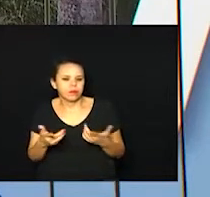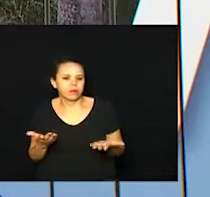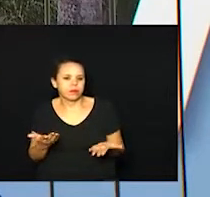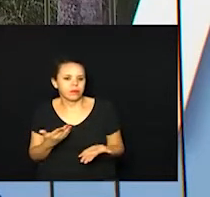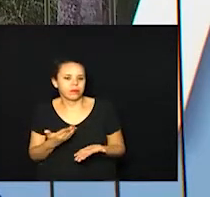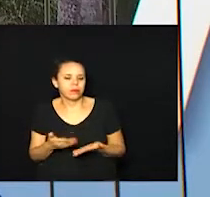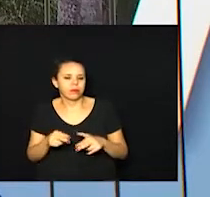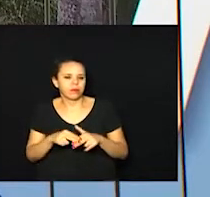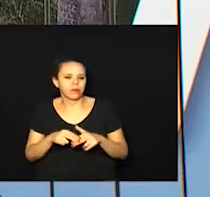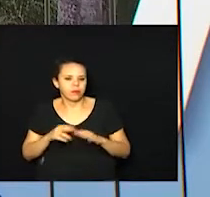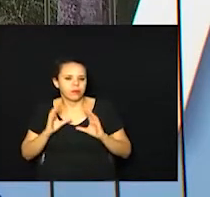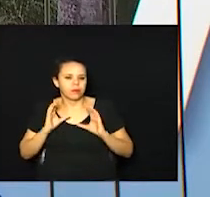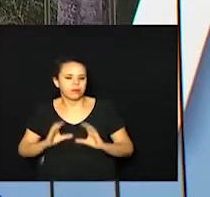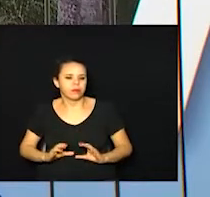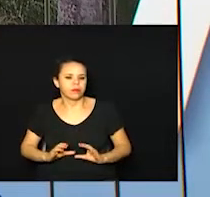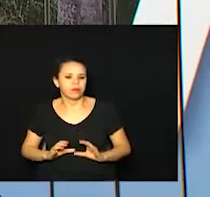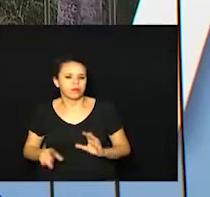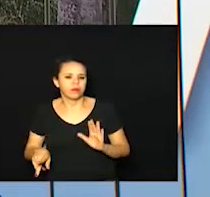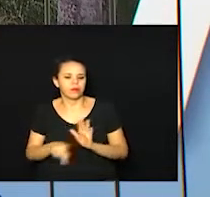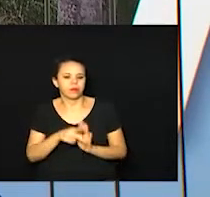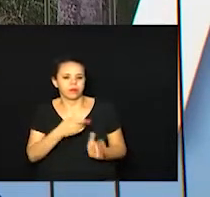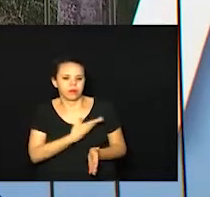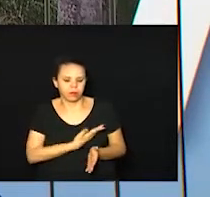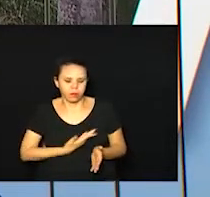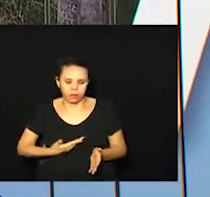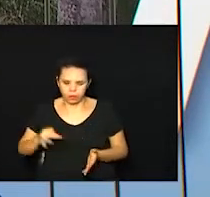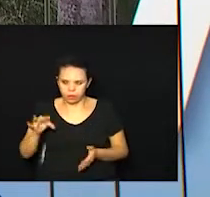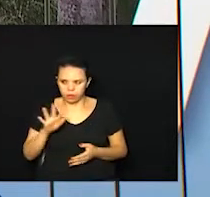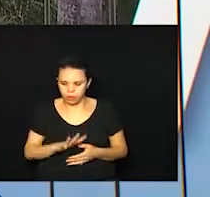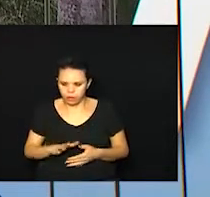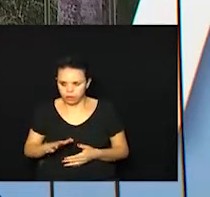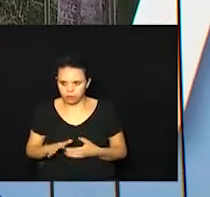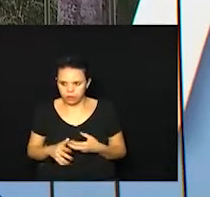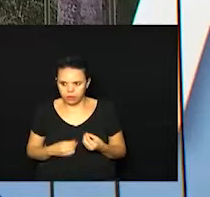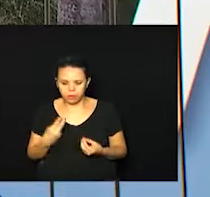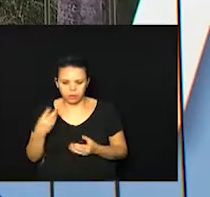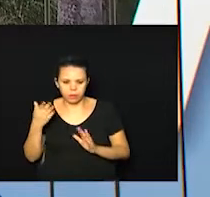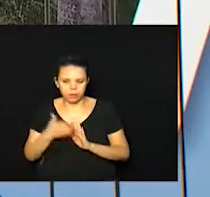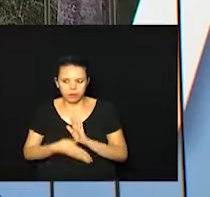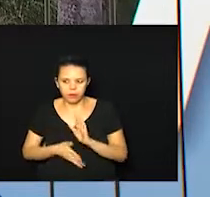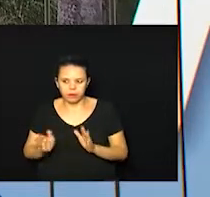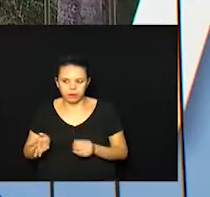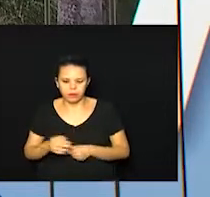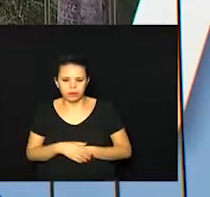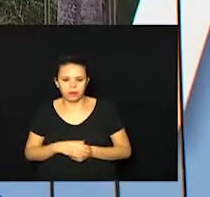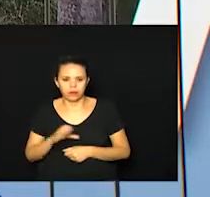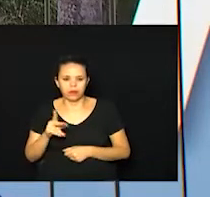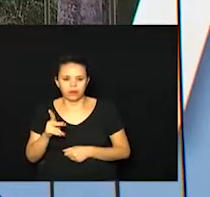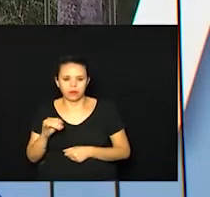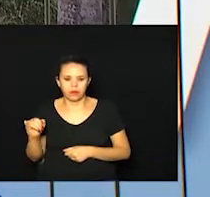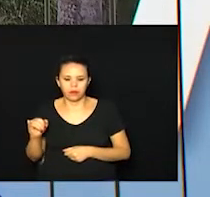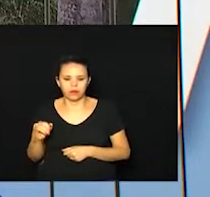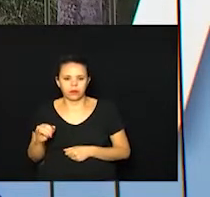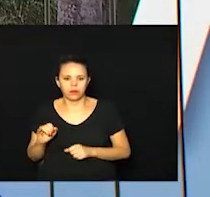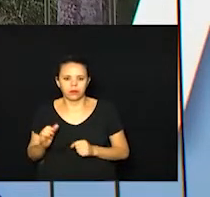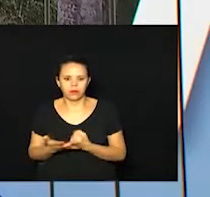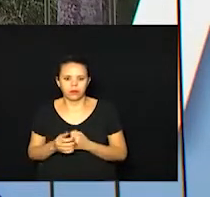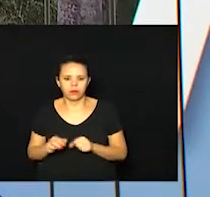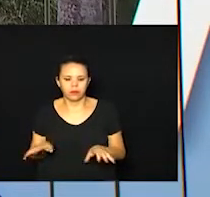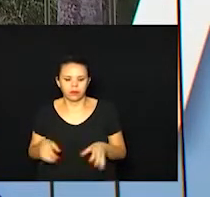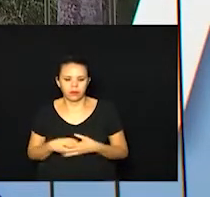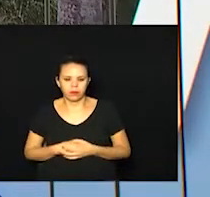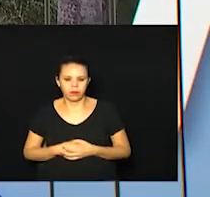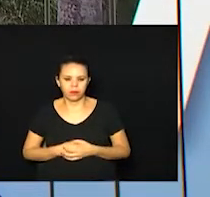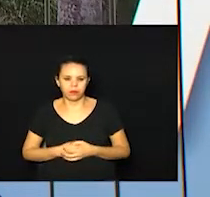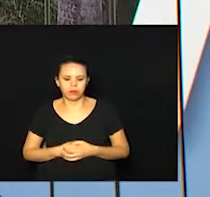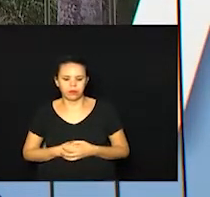pelas posturas do próprio governo federal, como foi revelado já na CPI da pandemia,